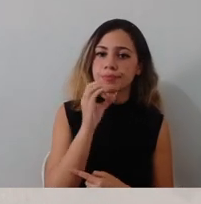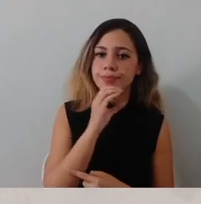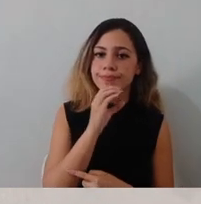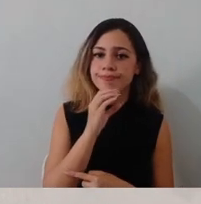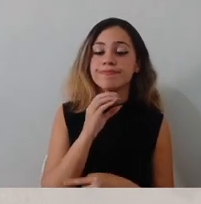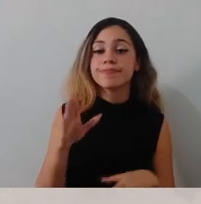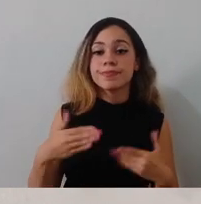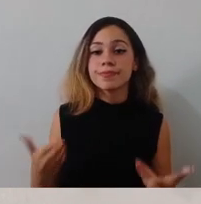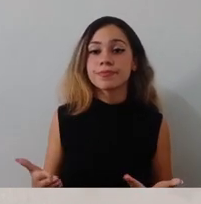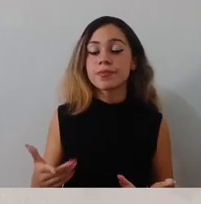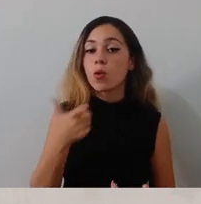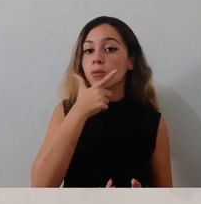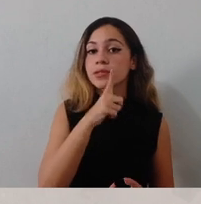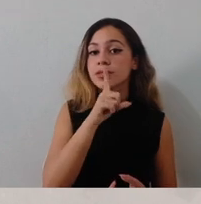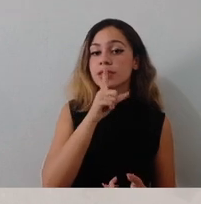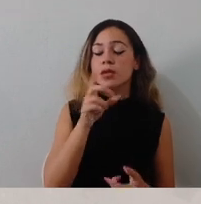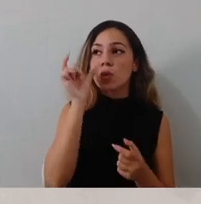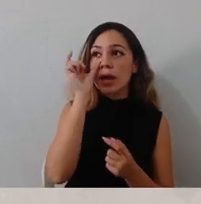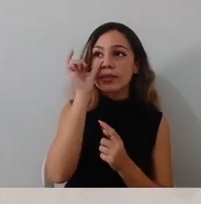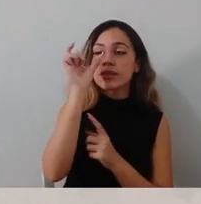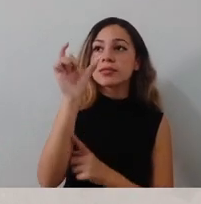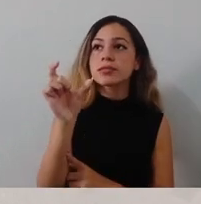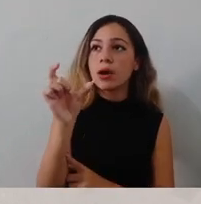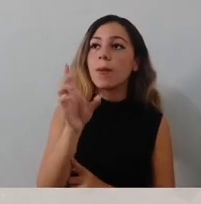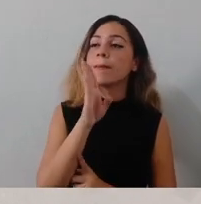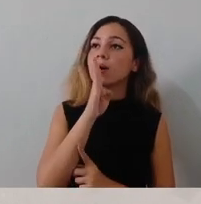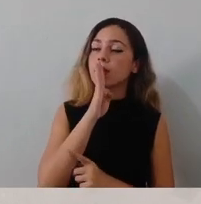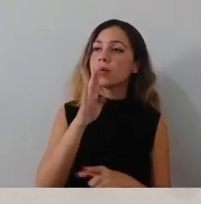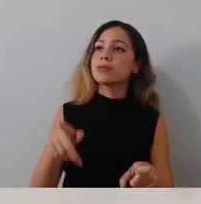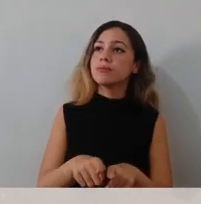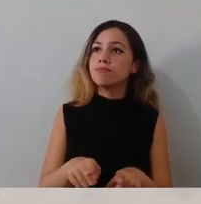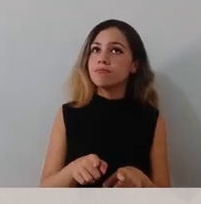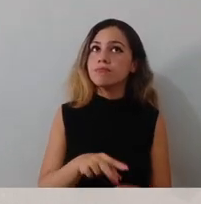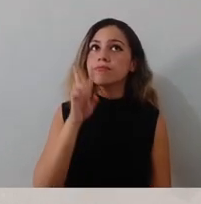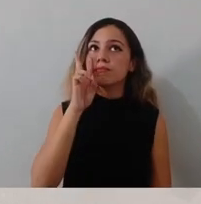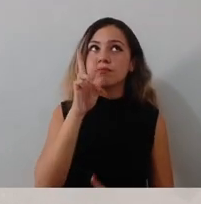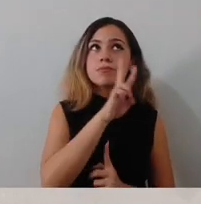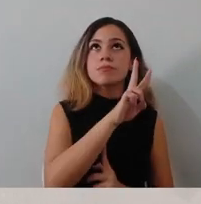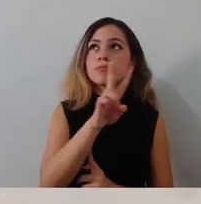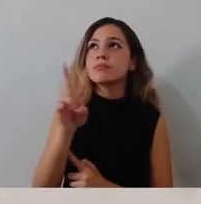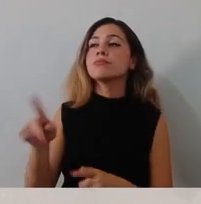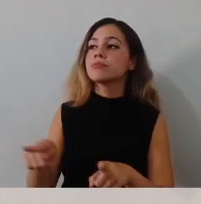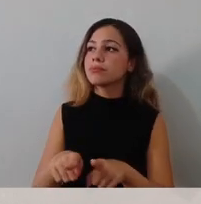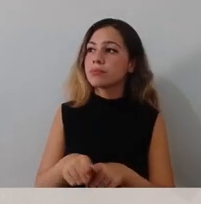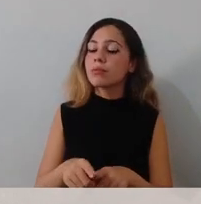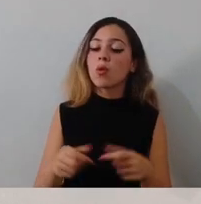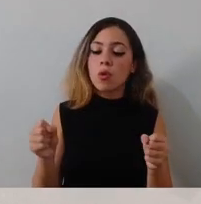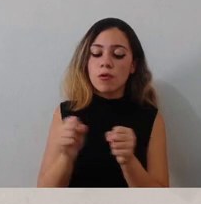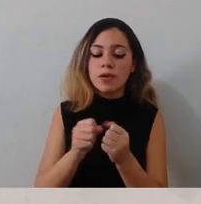questão de dependência, eles conseguiram se concentrar melhor, eles conseguiram prestar mais atenção